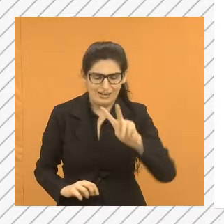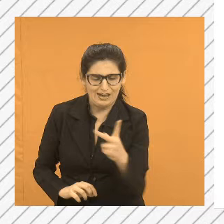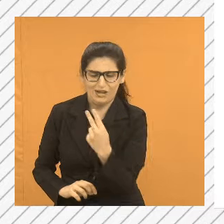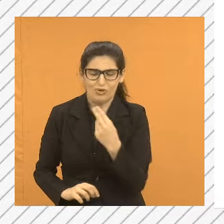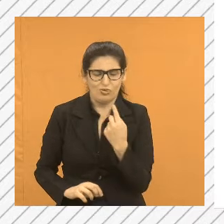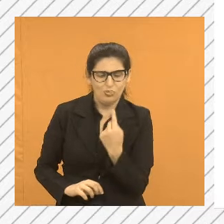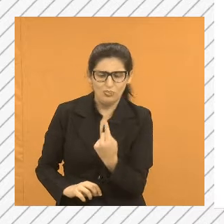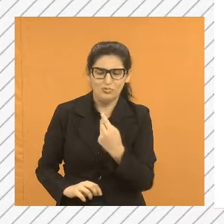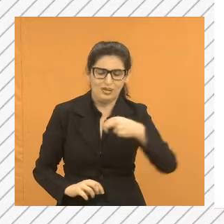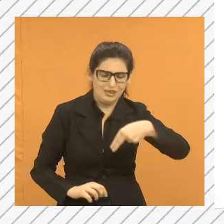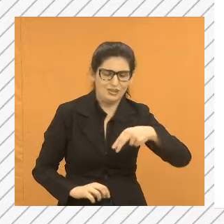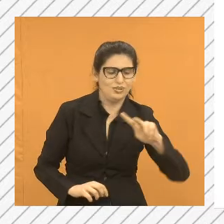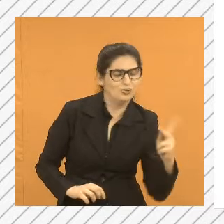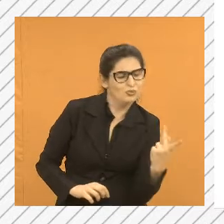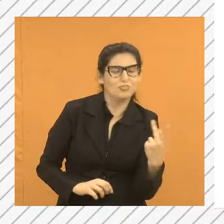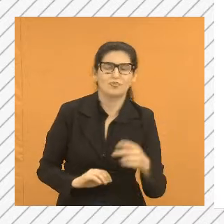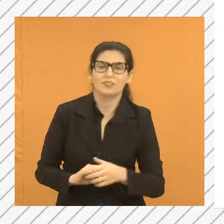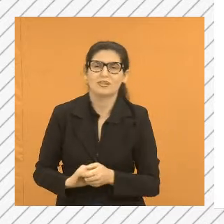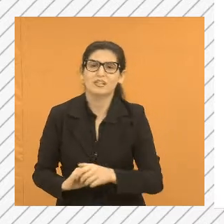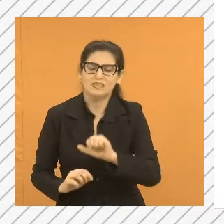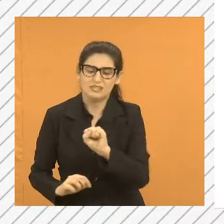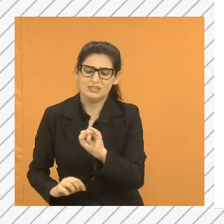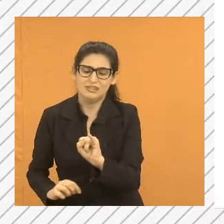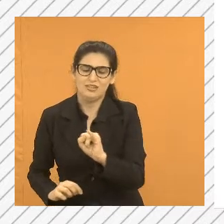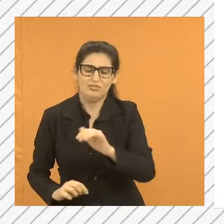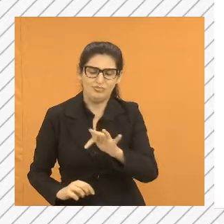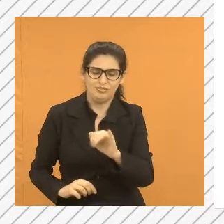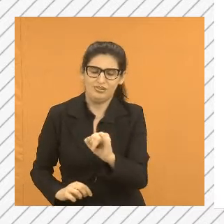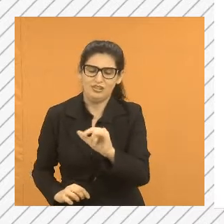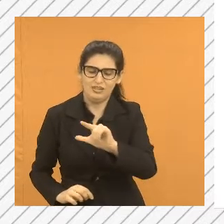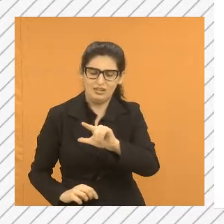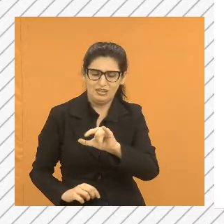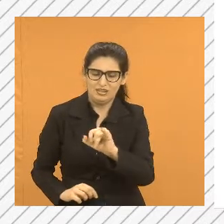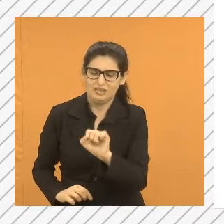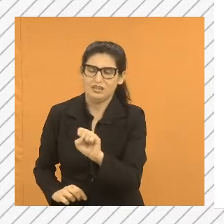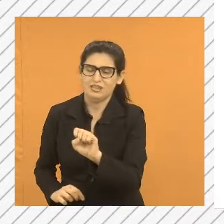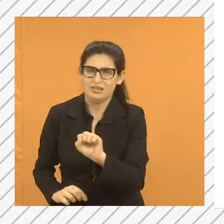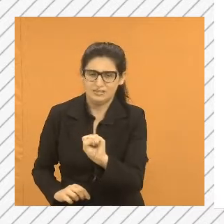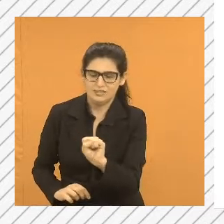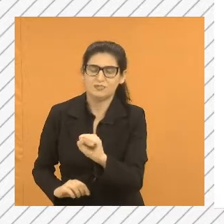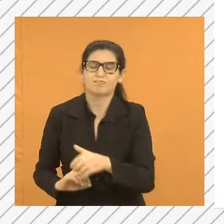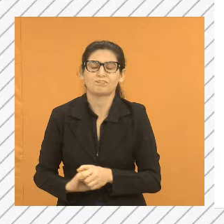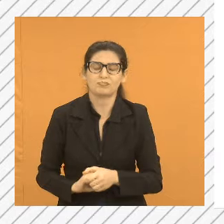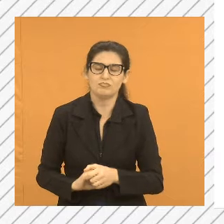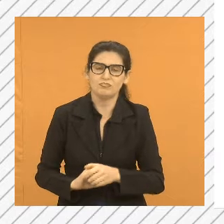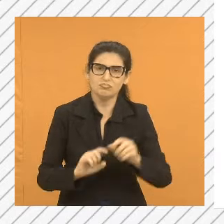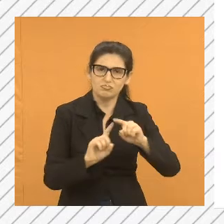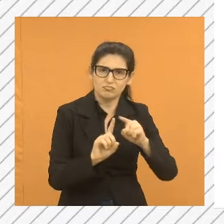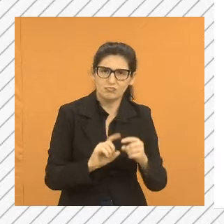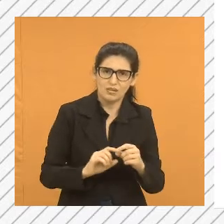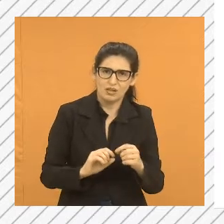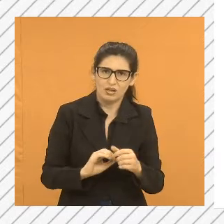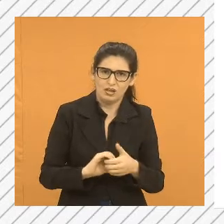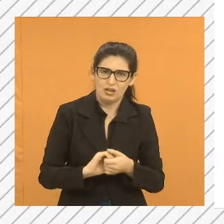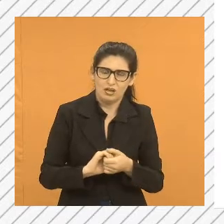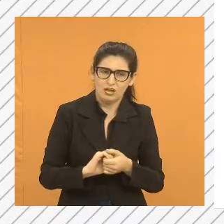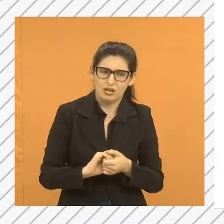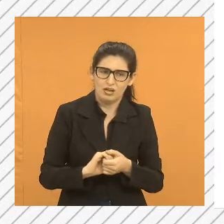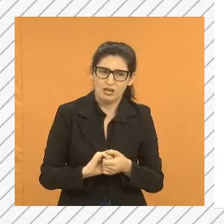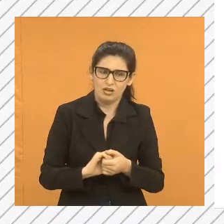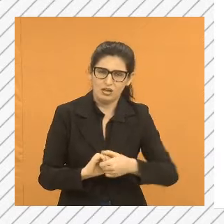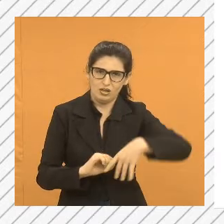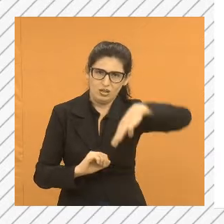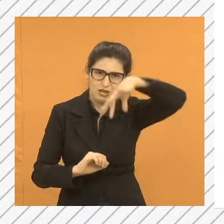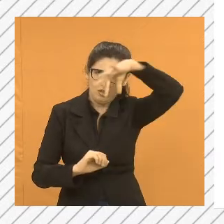malária, meningites, sífilis congênita de gestante não especificada, síndrome do corrimento uretral